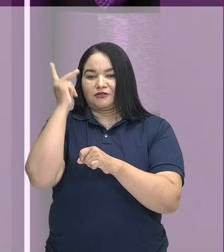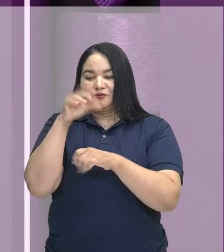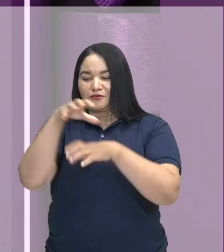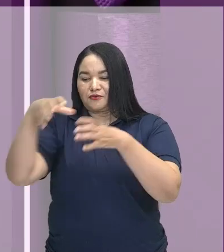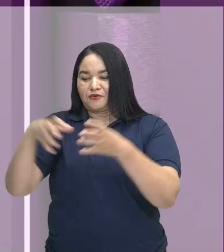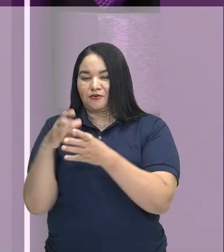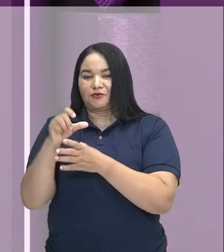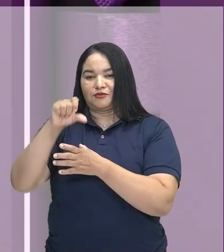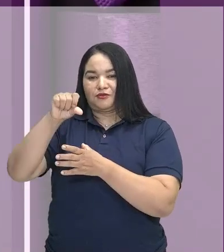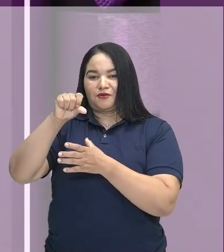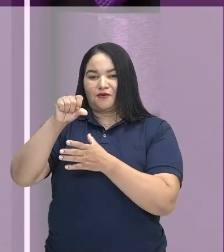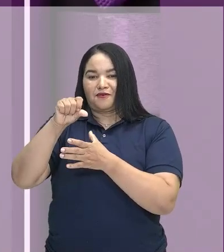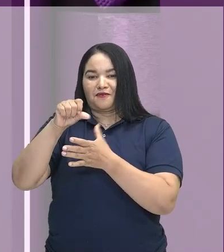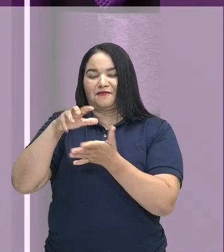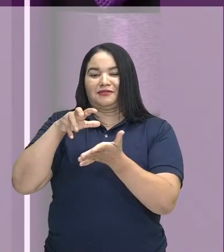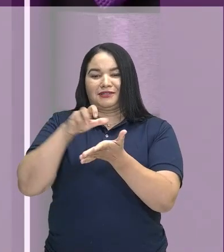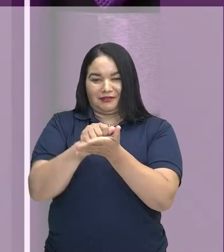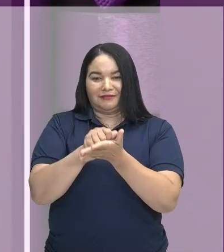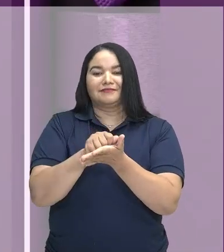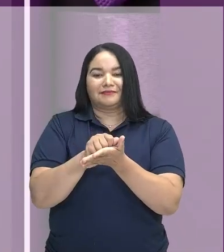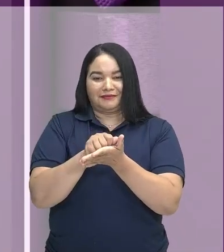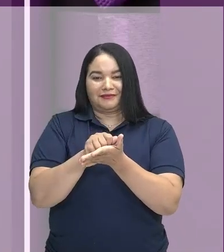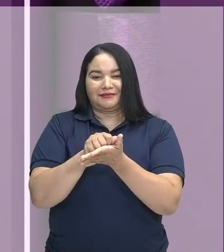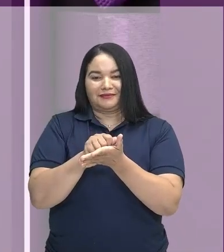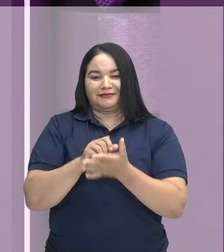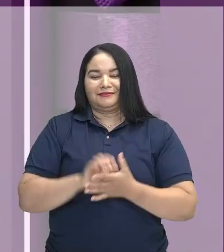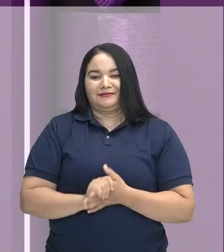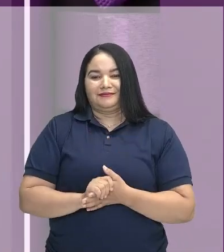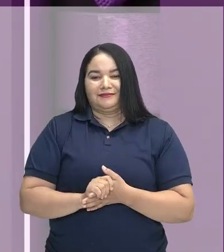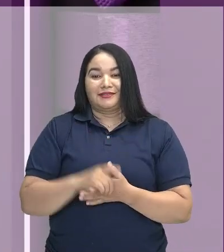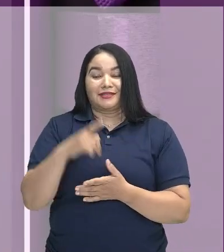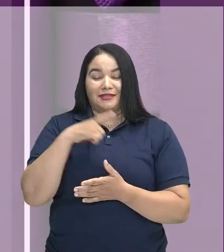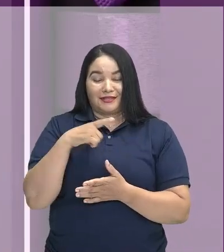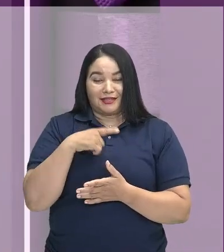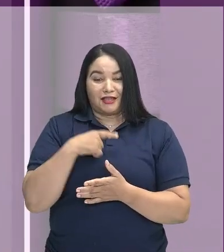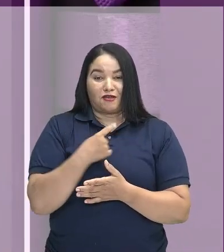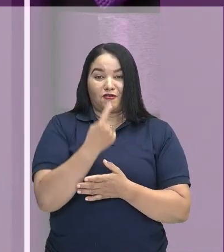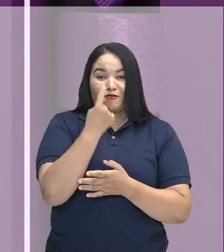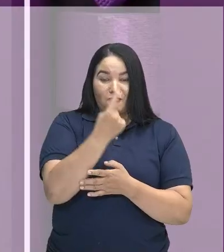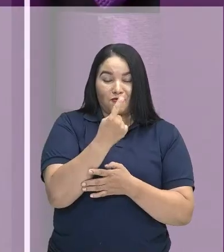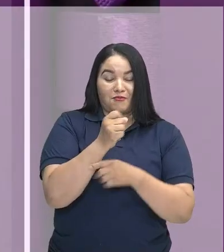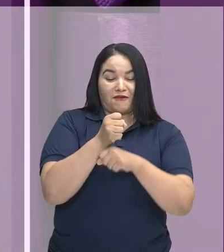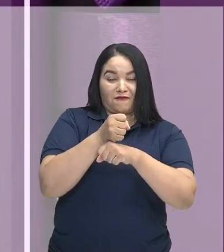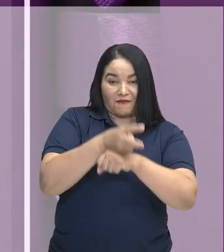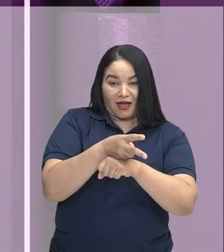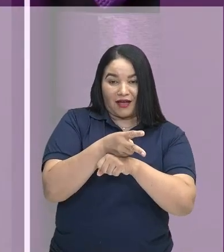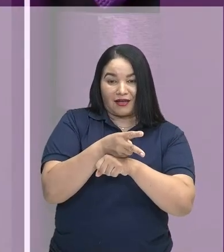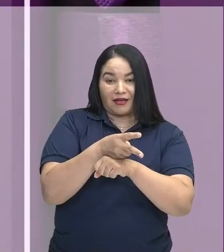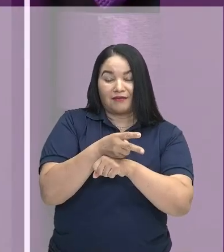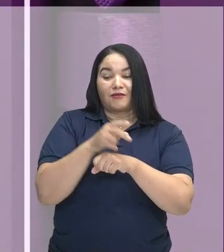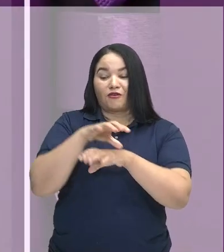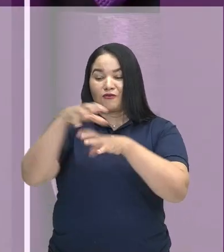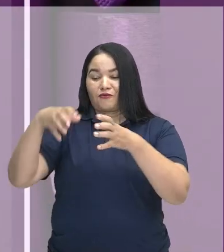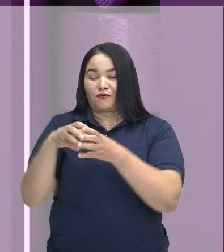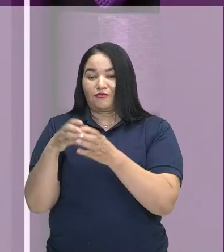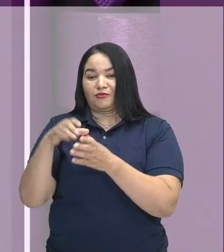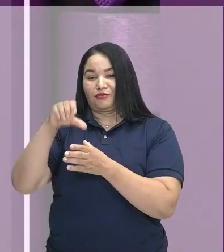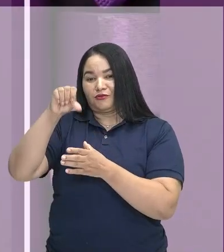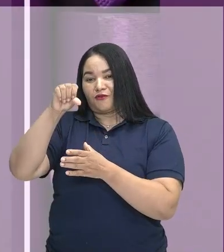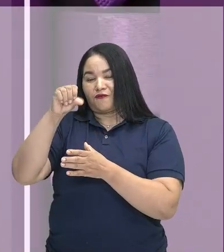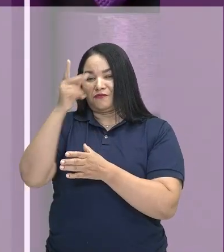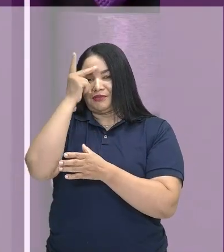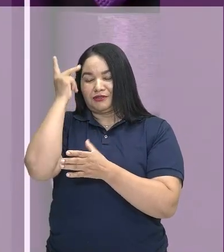para 9 candidatos inscritos. Perdão, tá, pessoal? O significado é, temos uma vaga, né, para cada grupo de 9